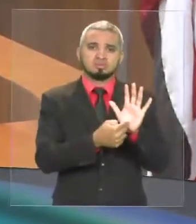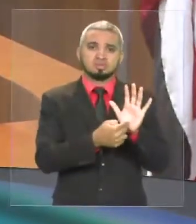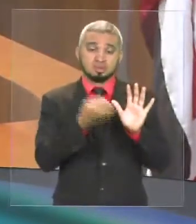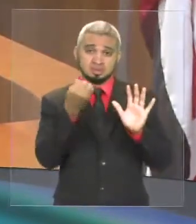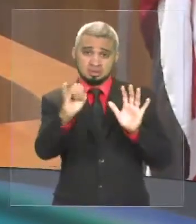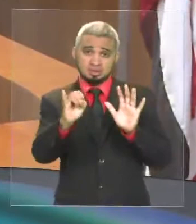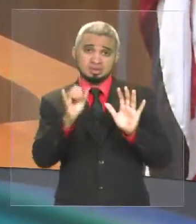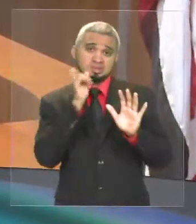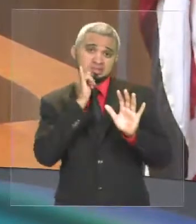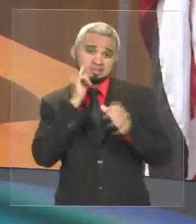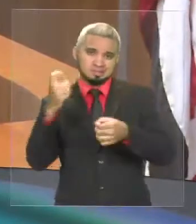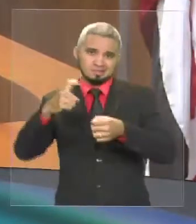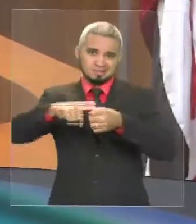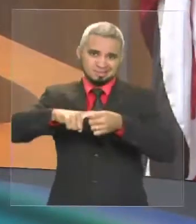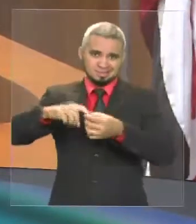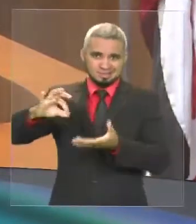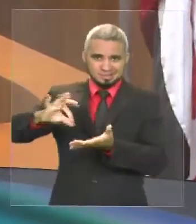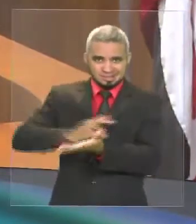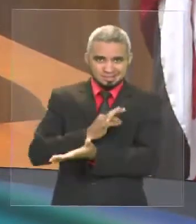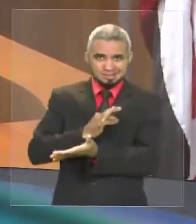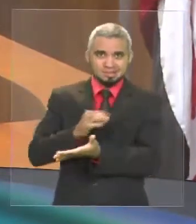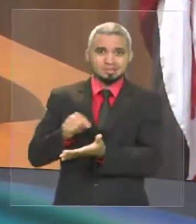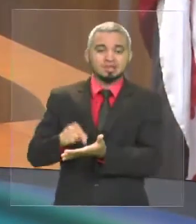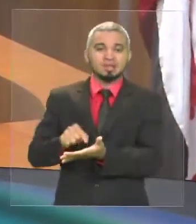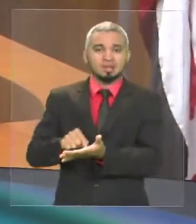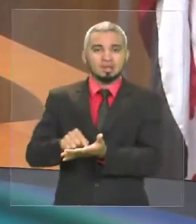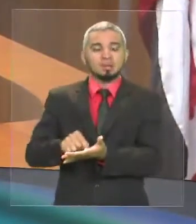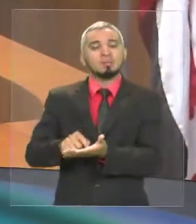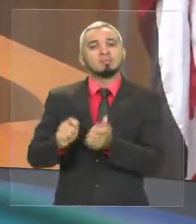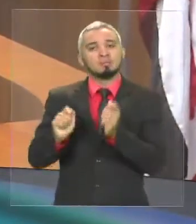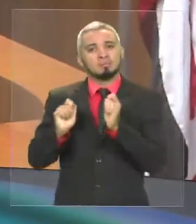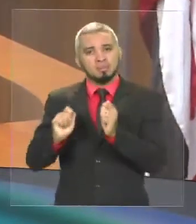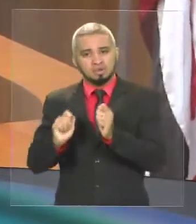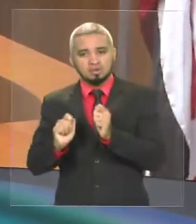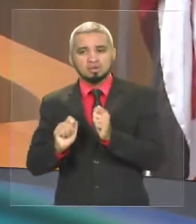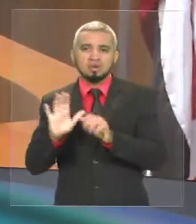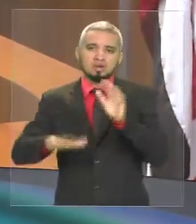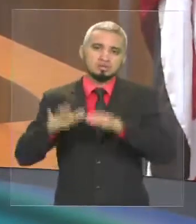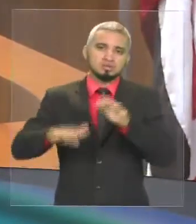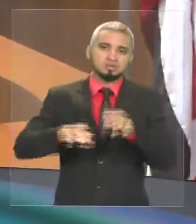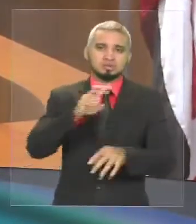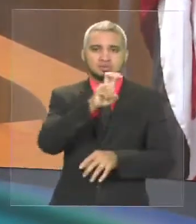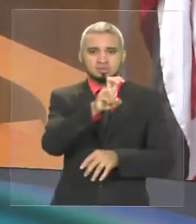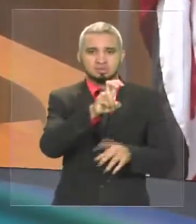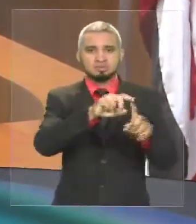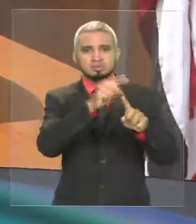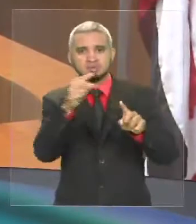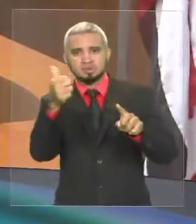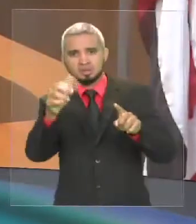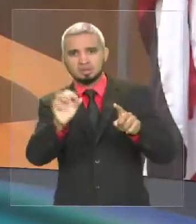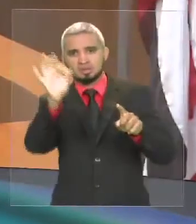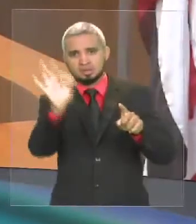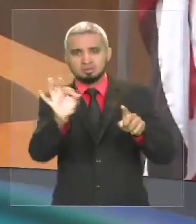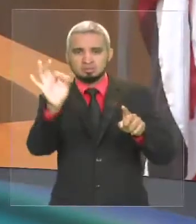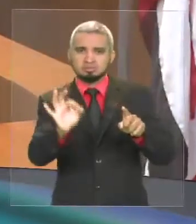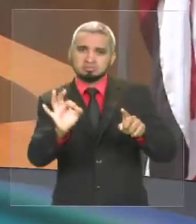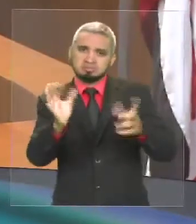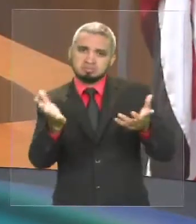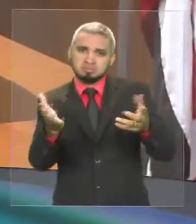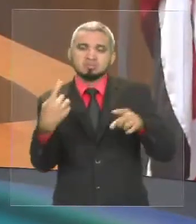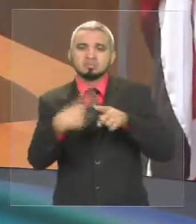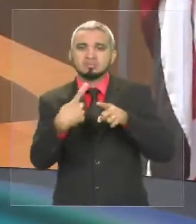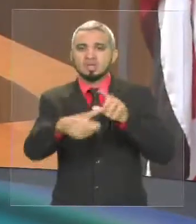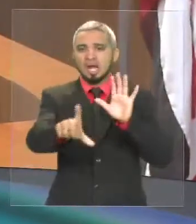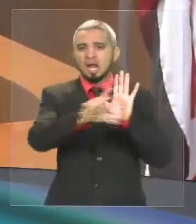Vossa Excelência sabe disso, existe a possibilidade da contrapartida ser 5% ou 10% em determinados casos. Por que a lei